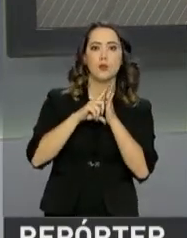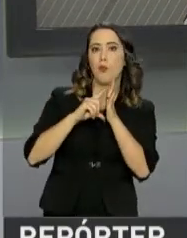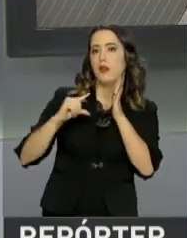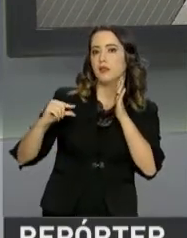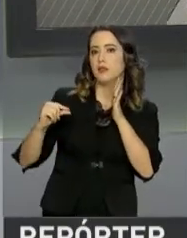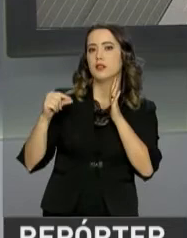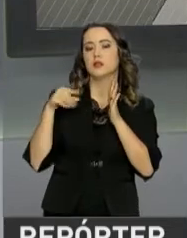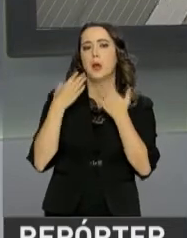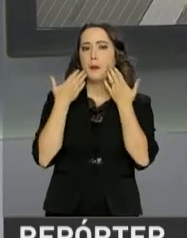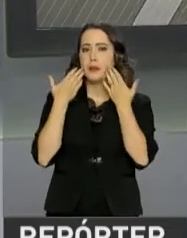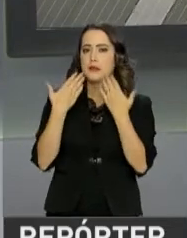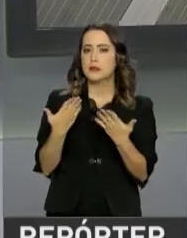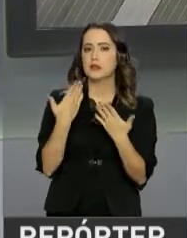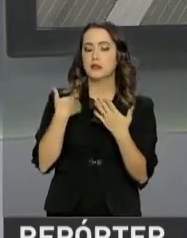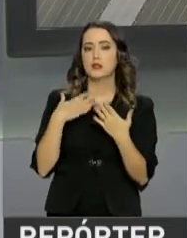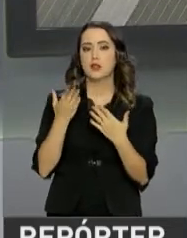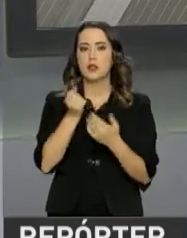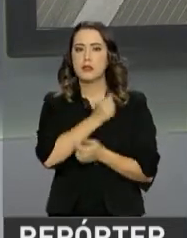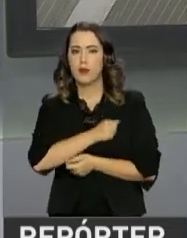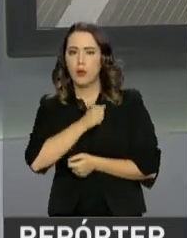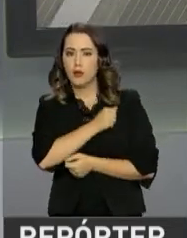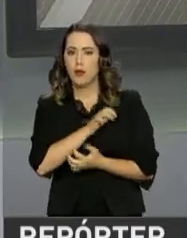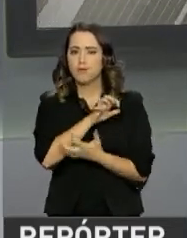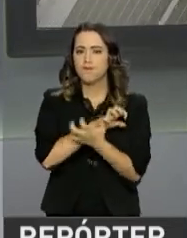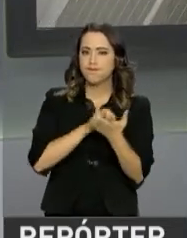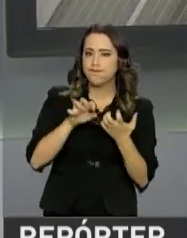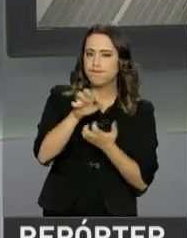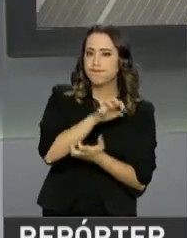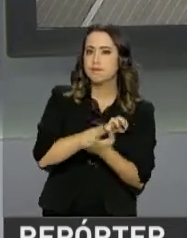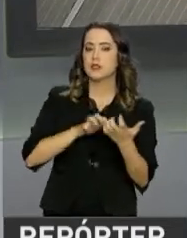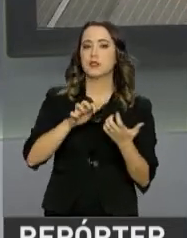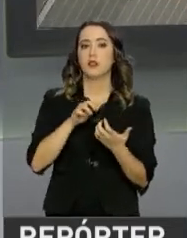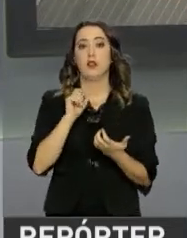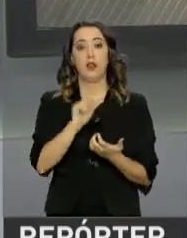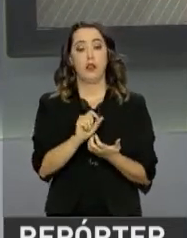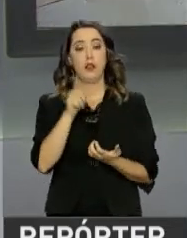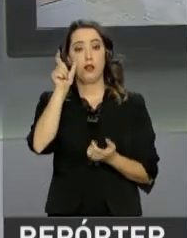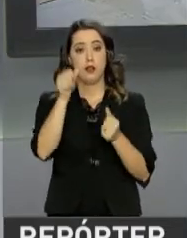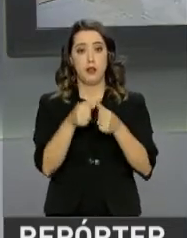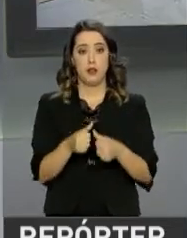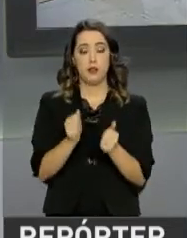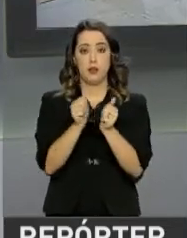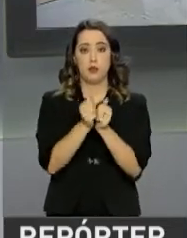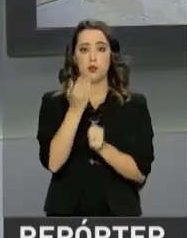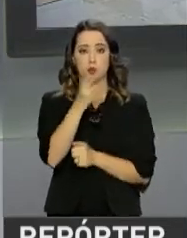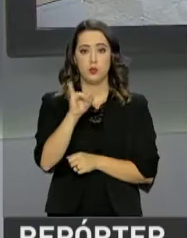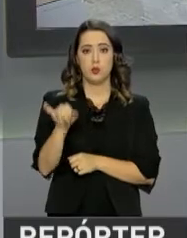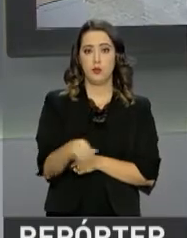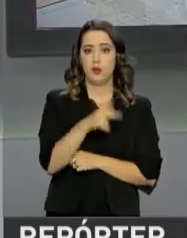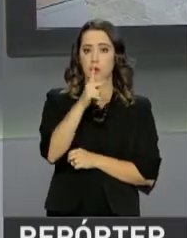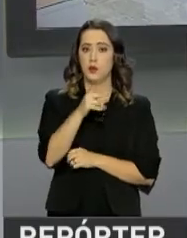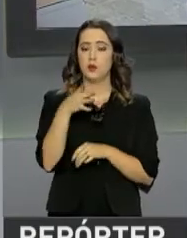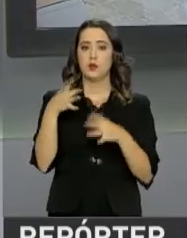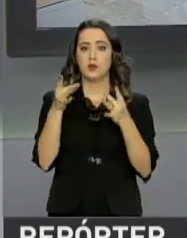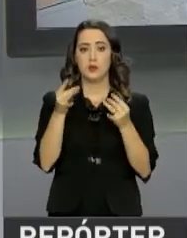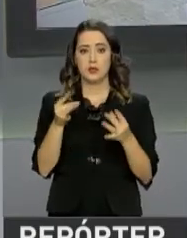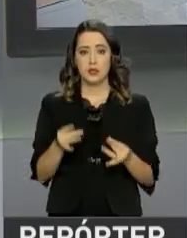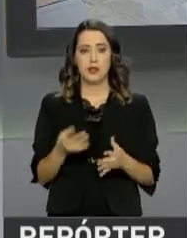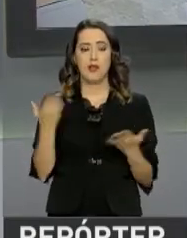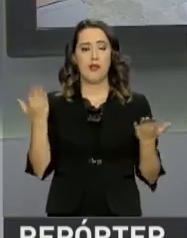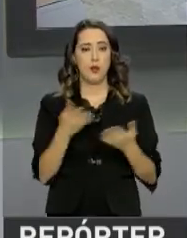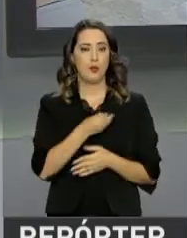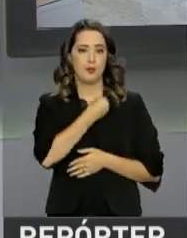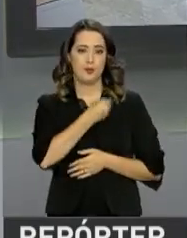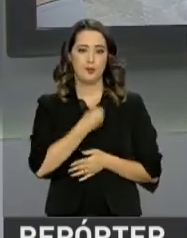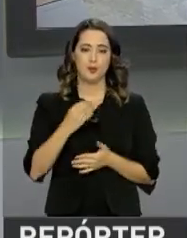do planalto a exposição entre a saudade a guerra quem está lá é o repórter joão pedro neto que conversa com a gente ao